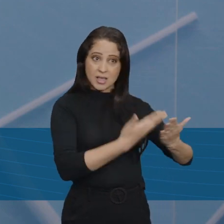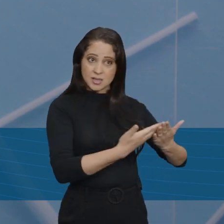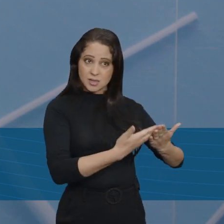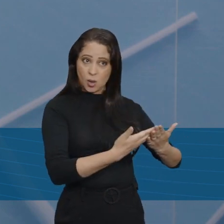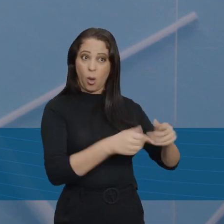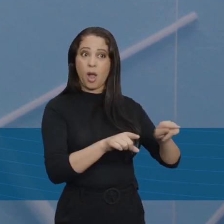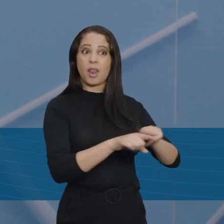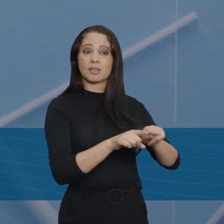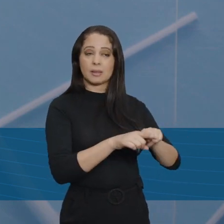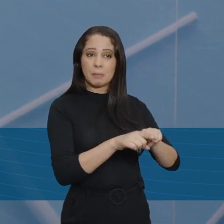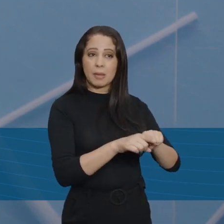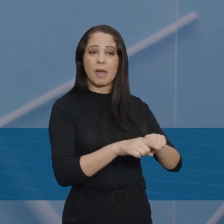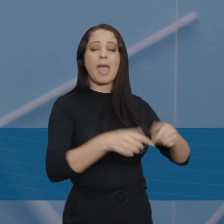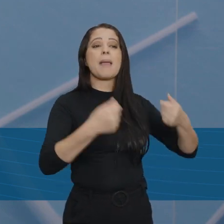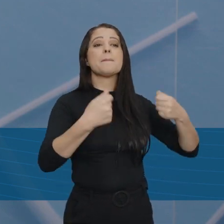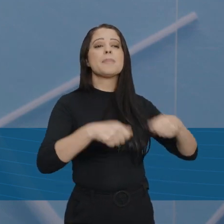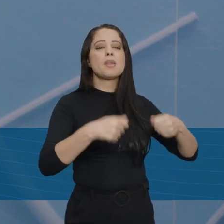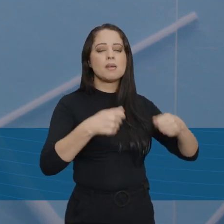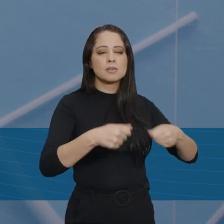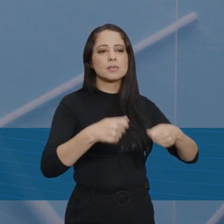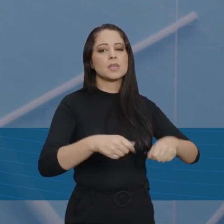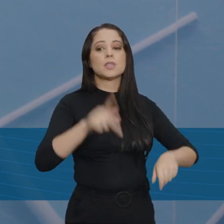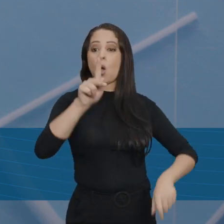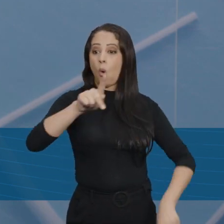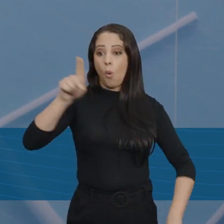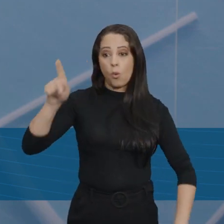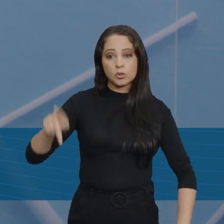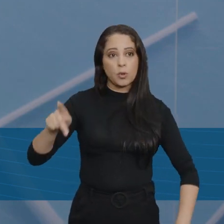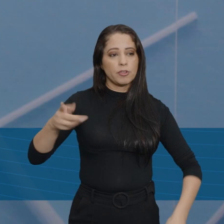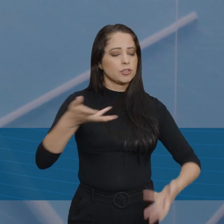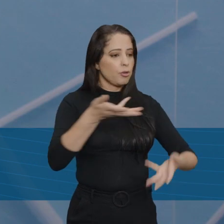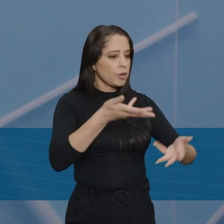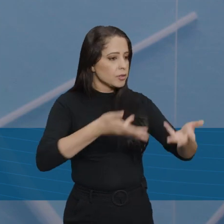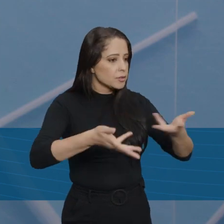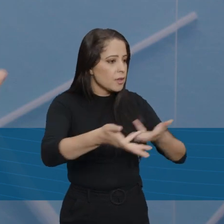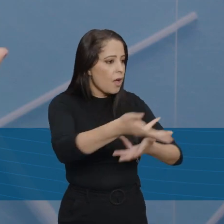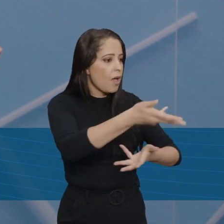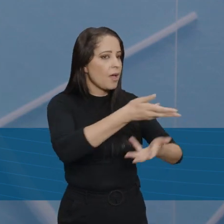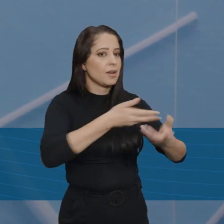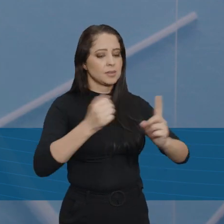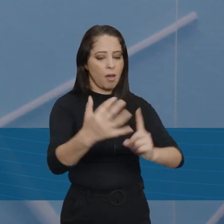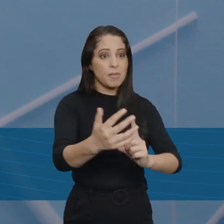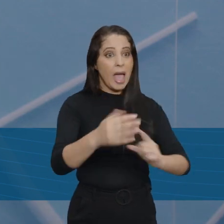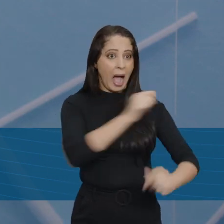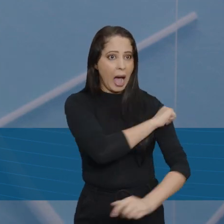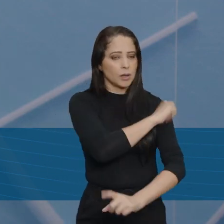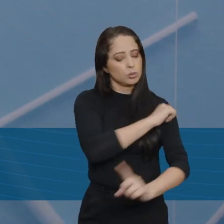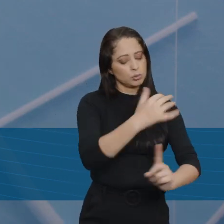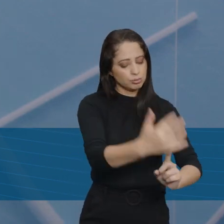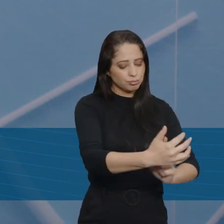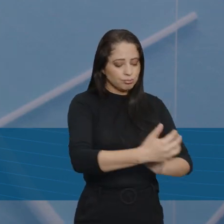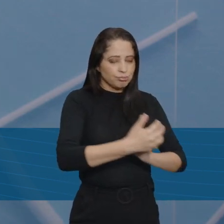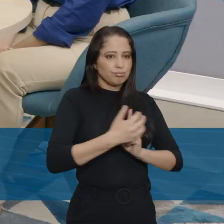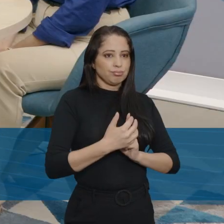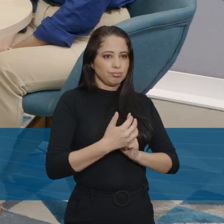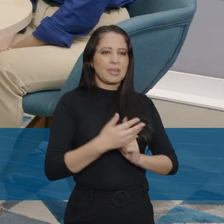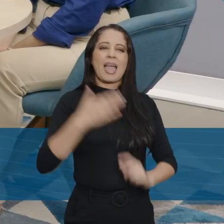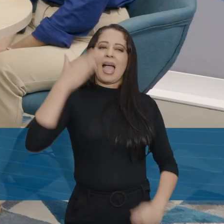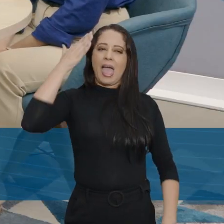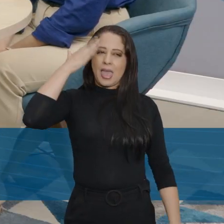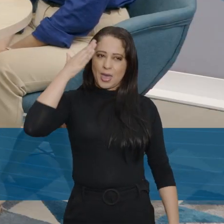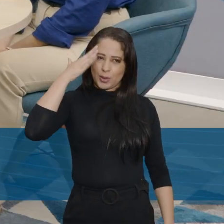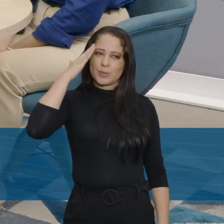para as escolas, né? Como tem que ser esse treinamento para os professores para realmente eles acolherem.